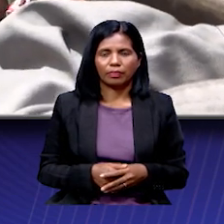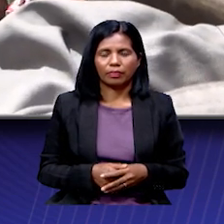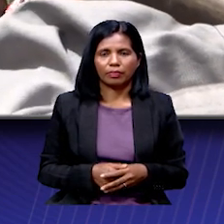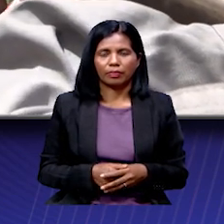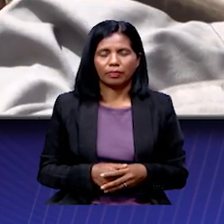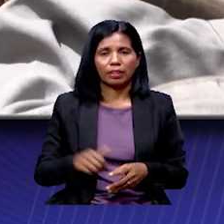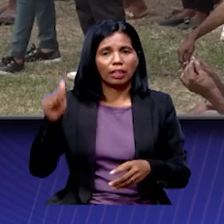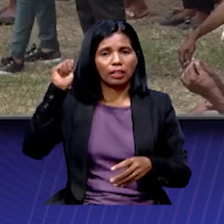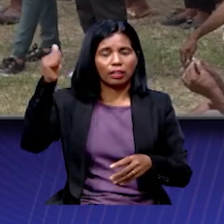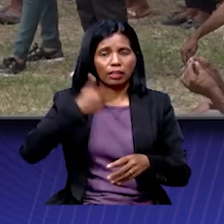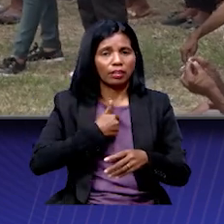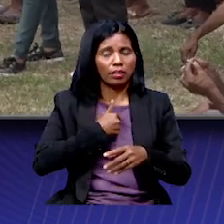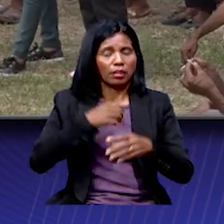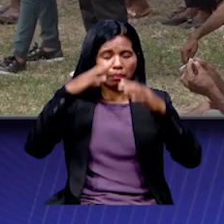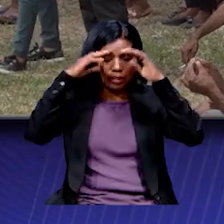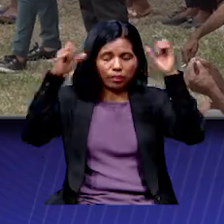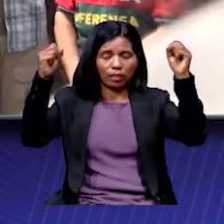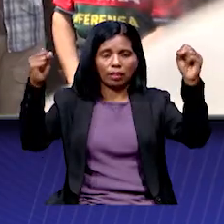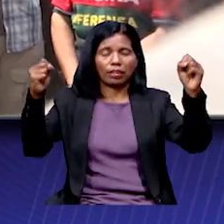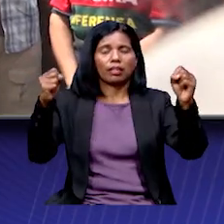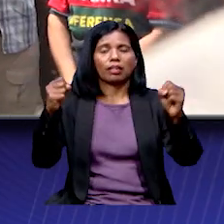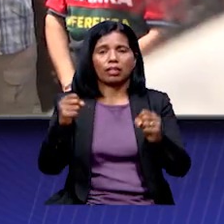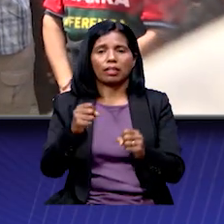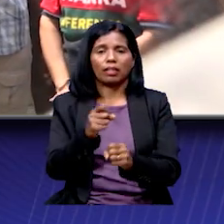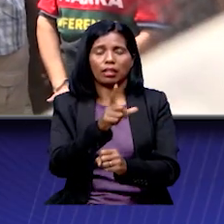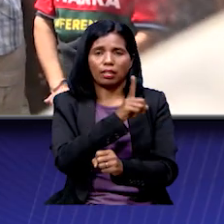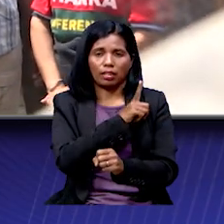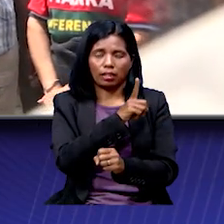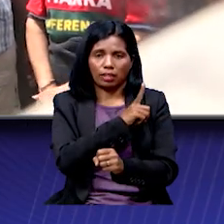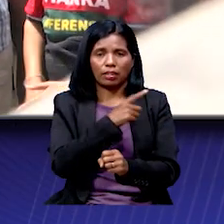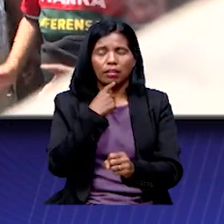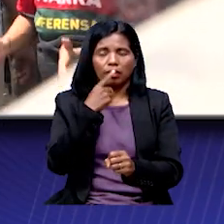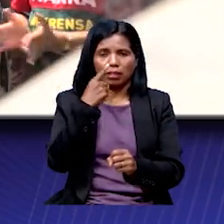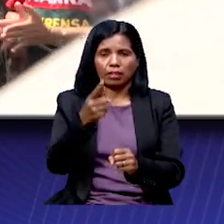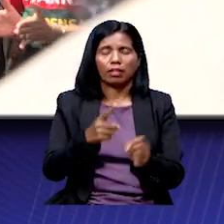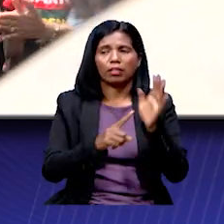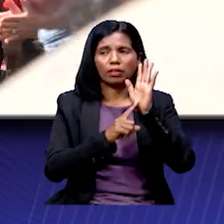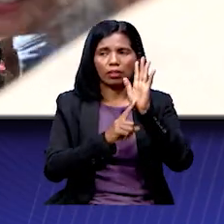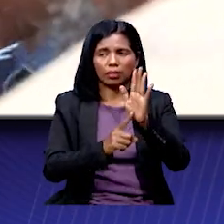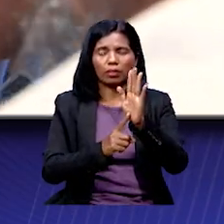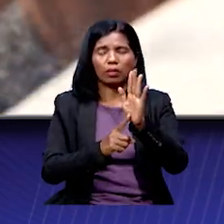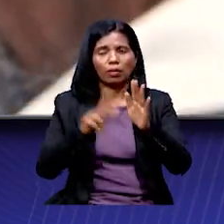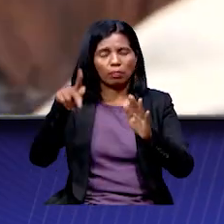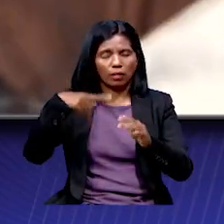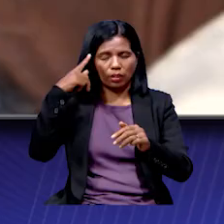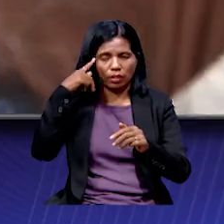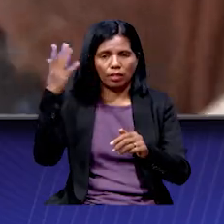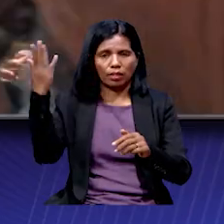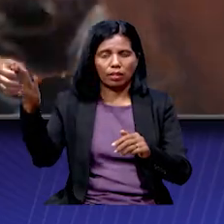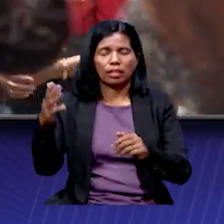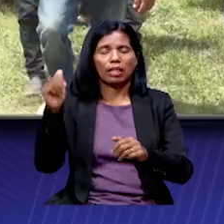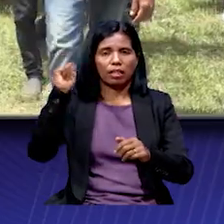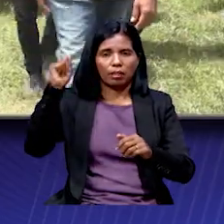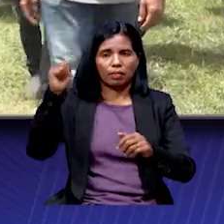Candidato Presidente Repubblica Tito da Costa Cristovão, alias Leriana Timor, atou compromisso político né e a